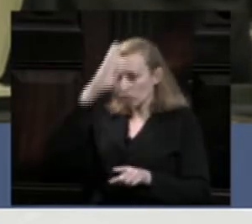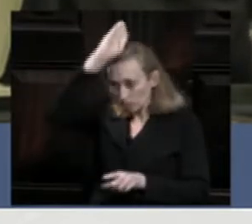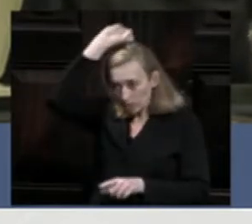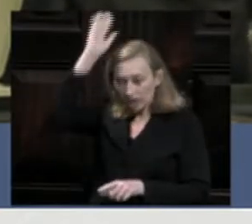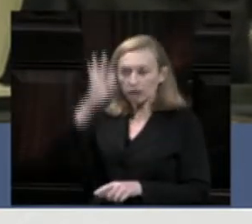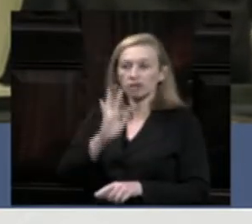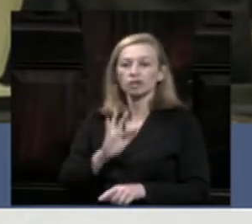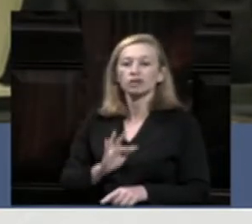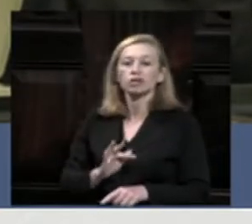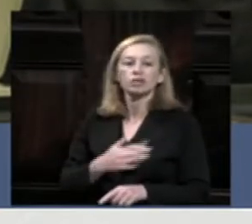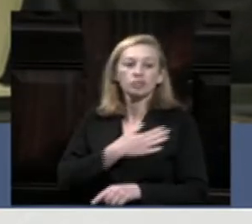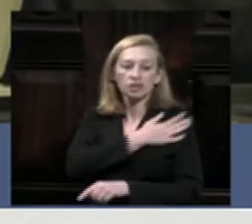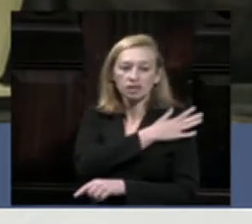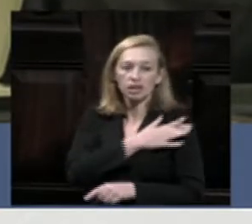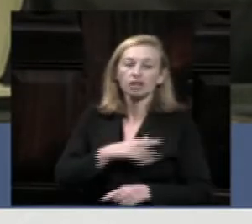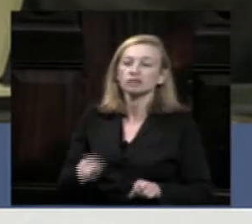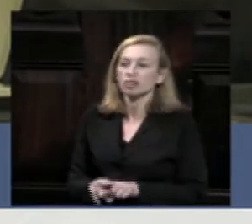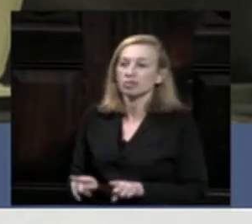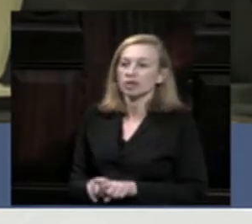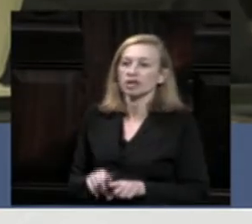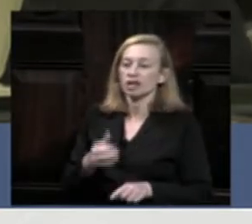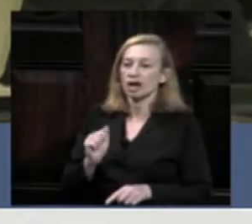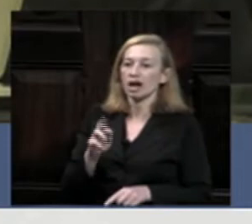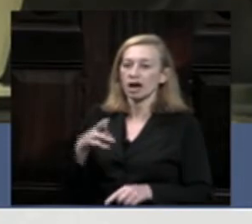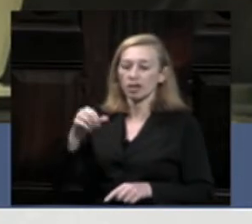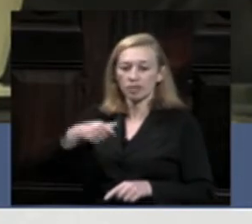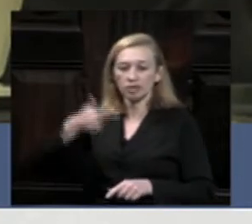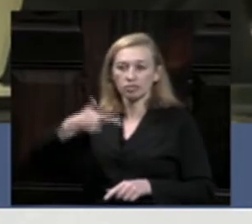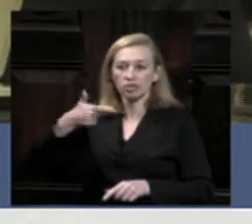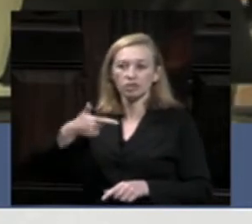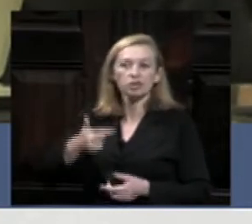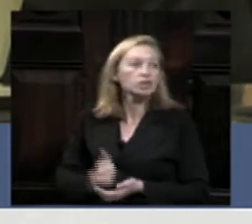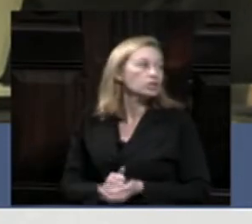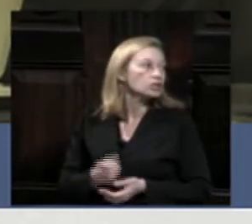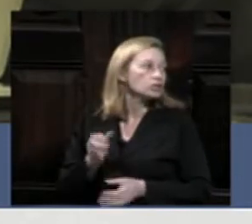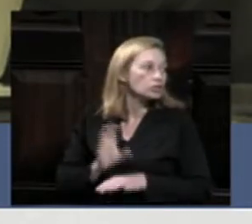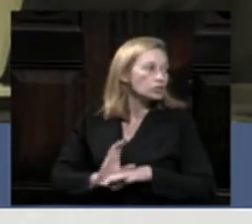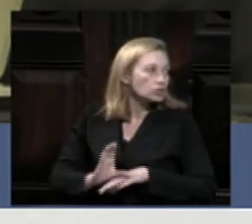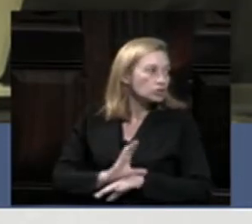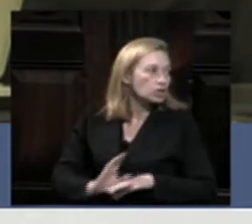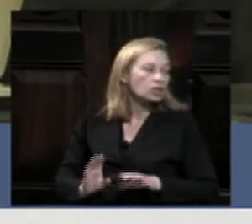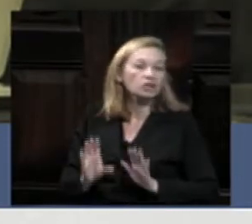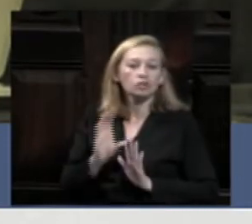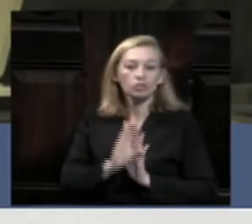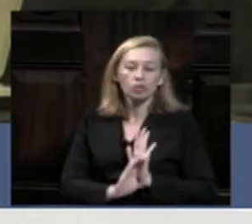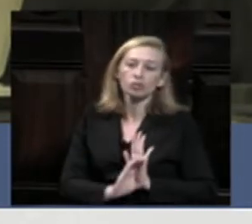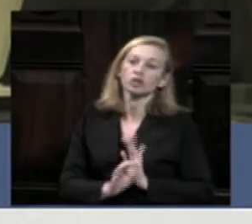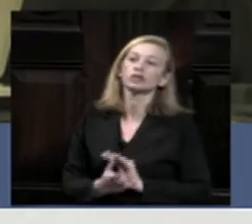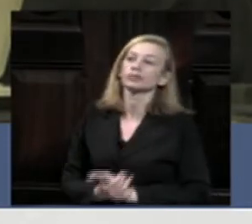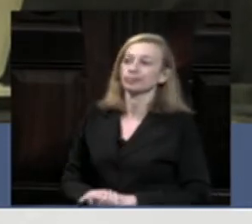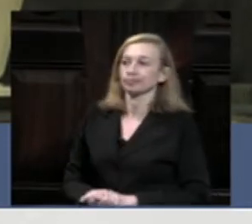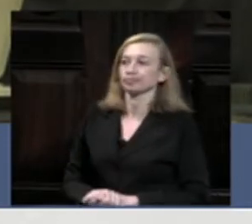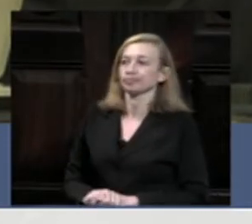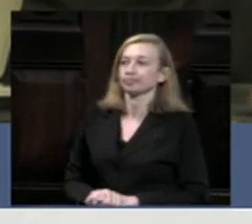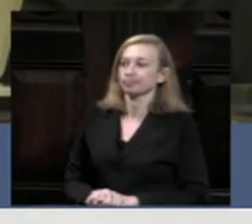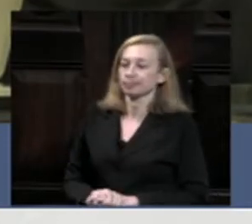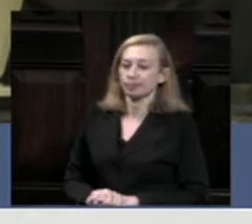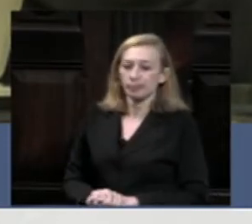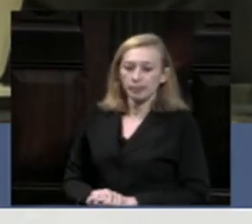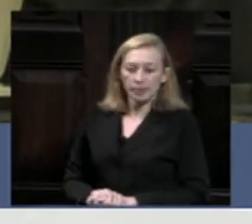segurança e administração penitenciária. Parecer das Comissões de Constituição e Justiça pela constitucionalidade, com emenda.